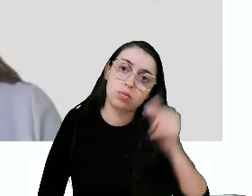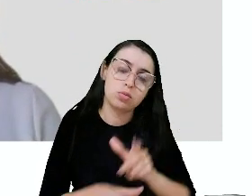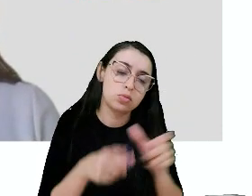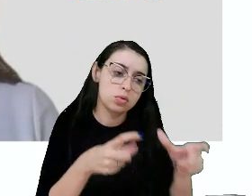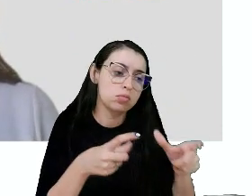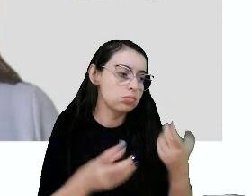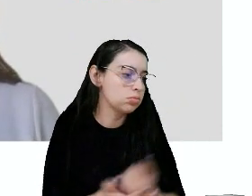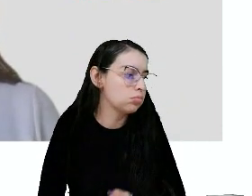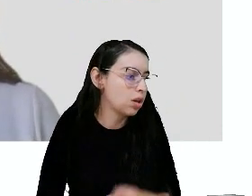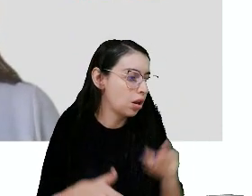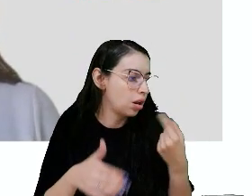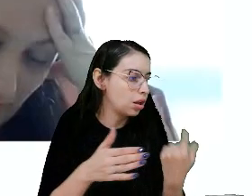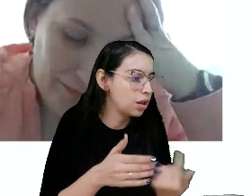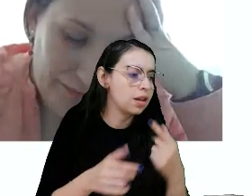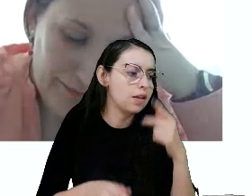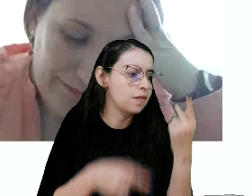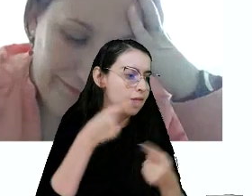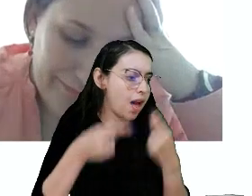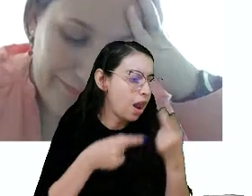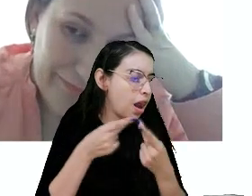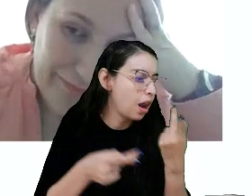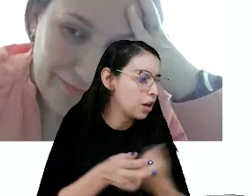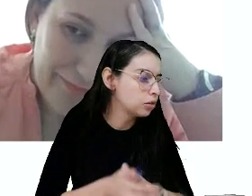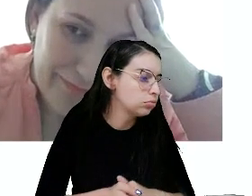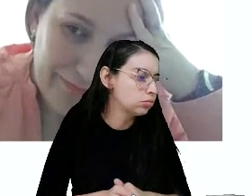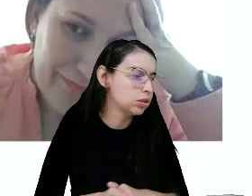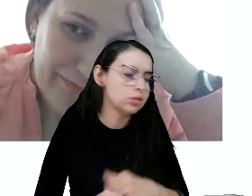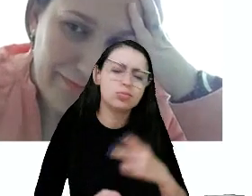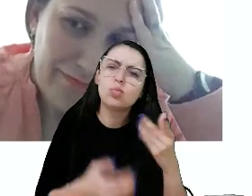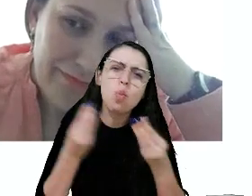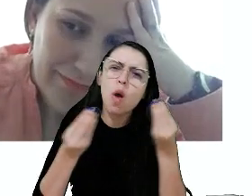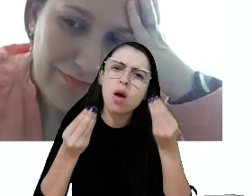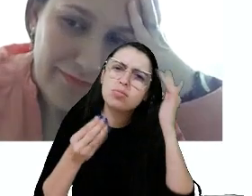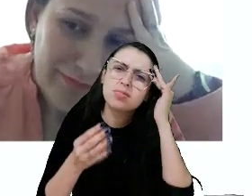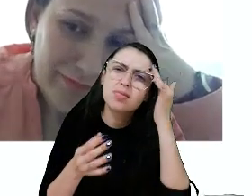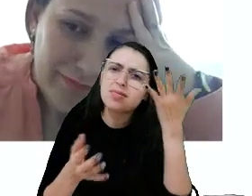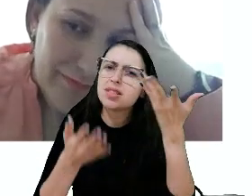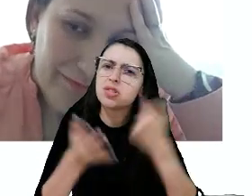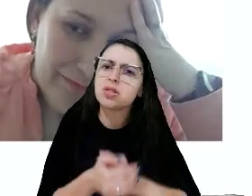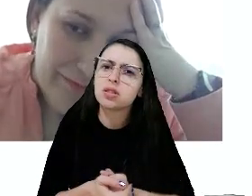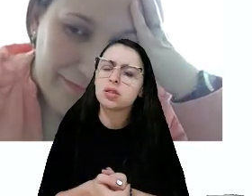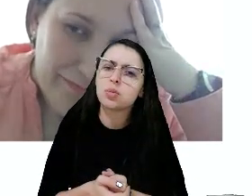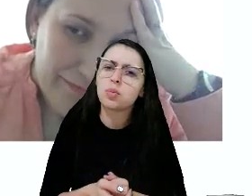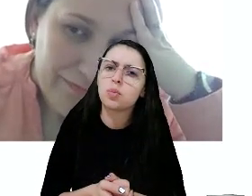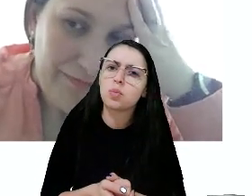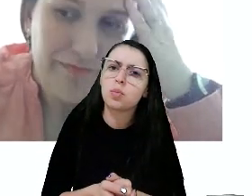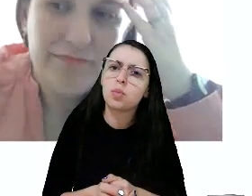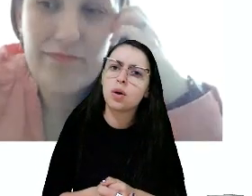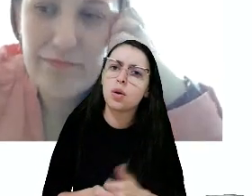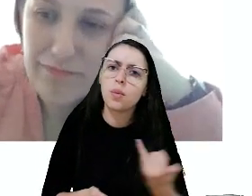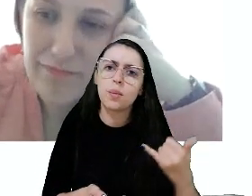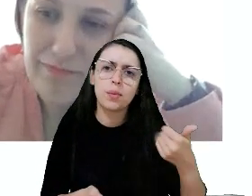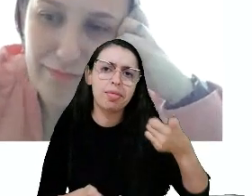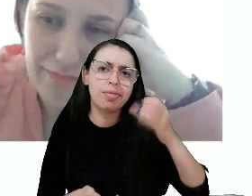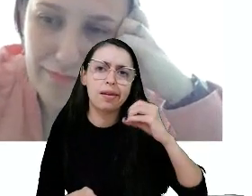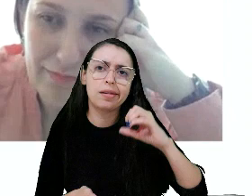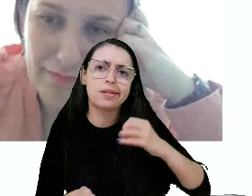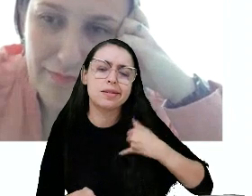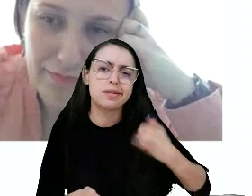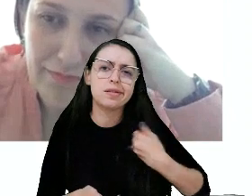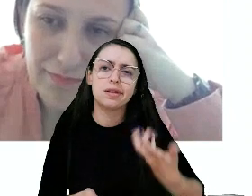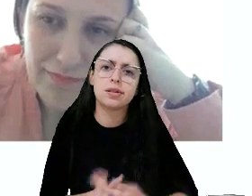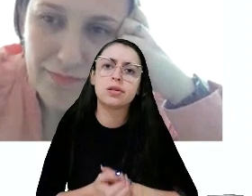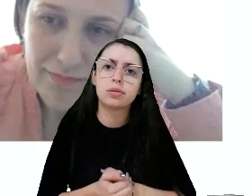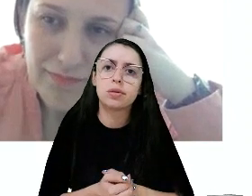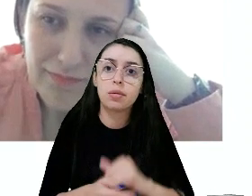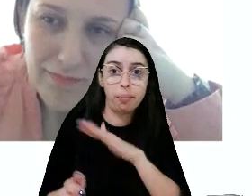dá nem para ficar aqui argumentando qual é o sentido de se exigir de uma menina de 10 anos, que poderia até vir a